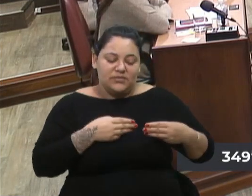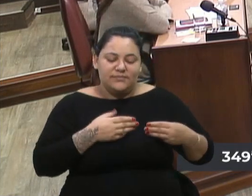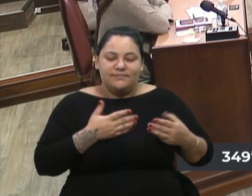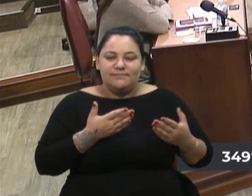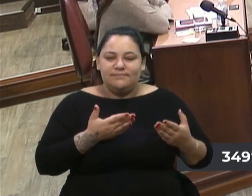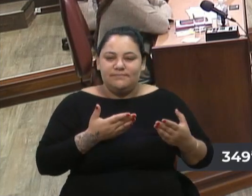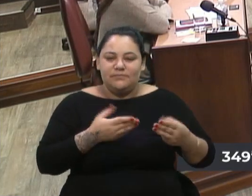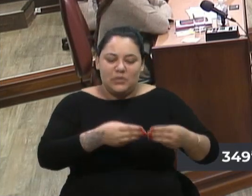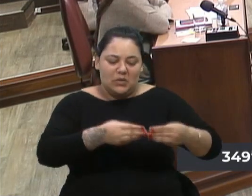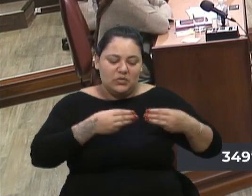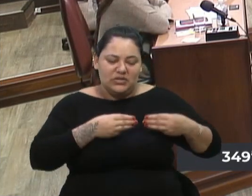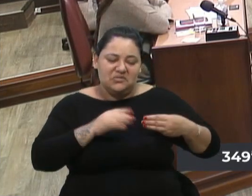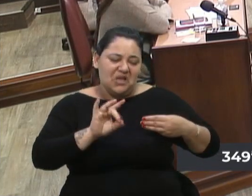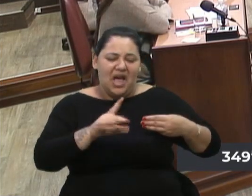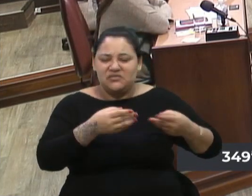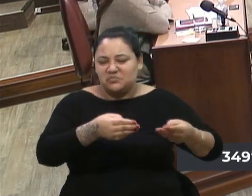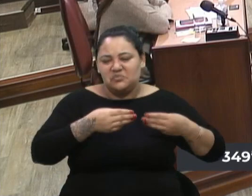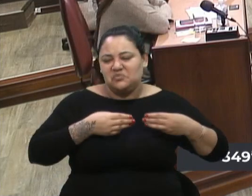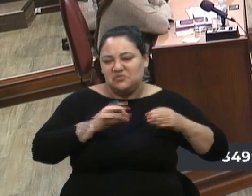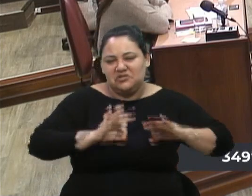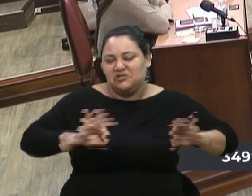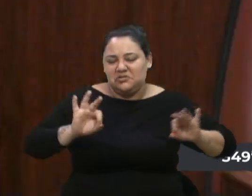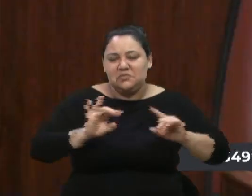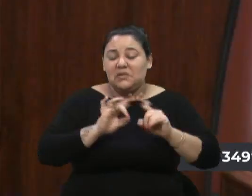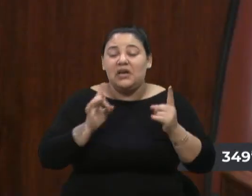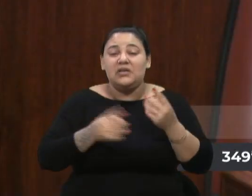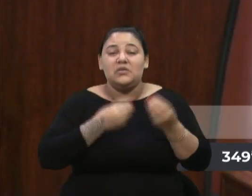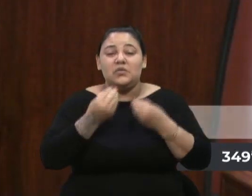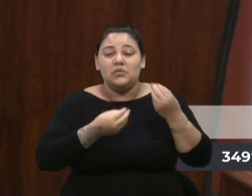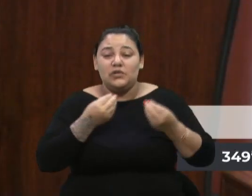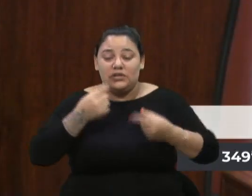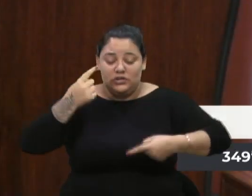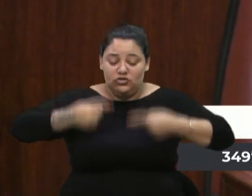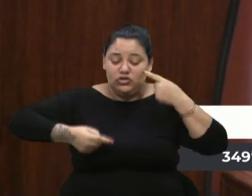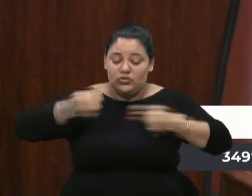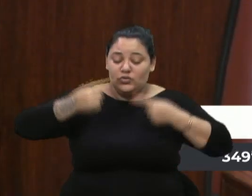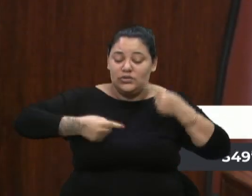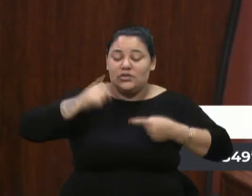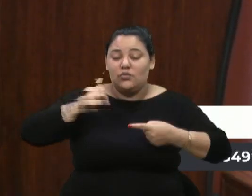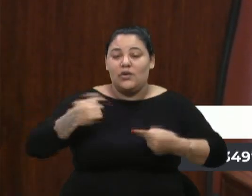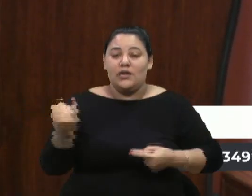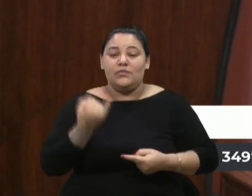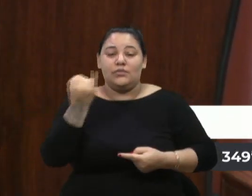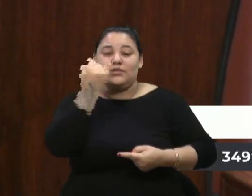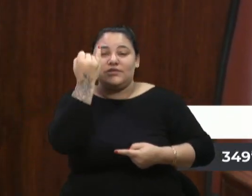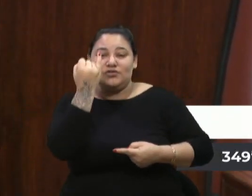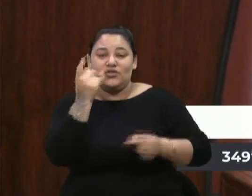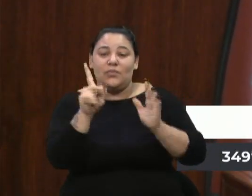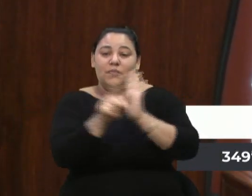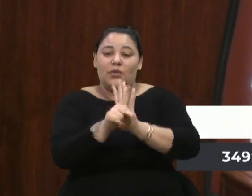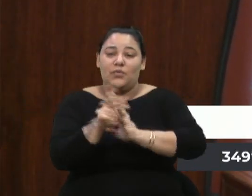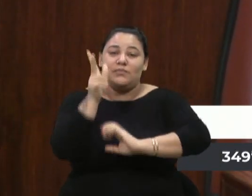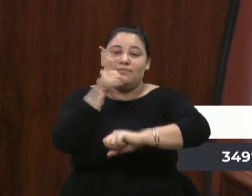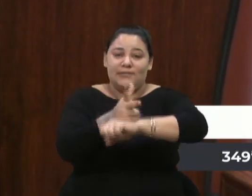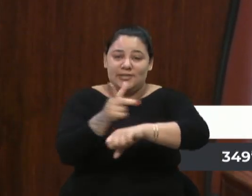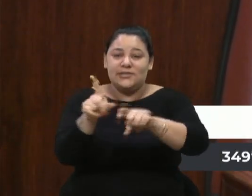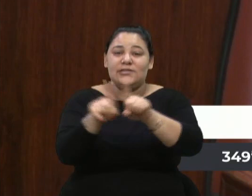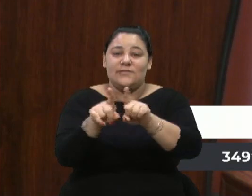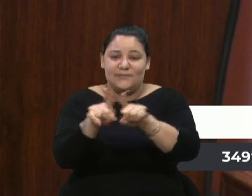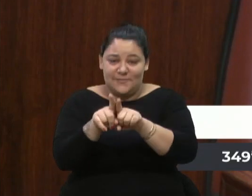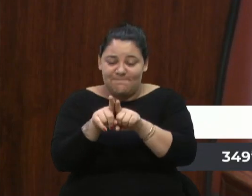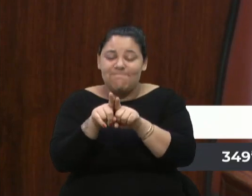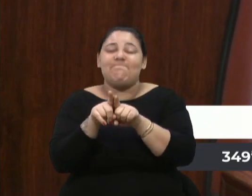quanto, uma moção apenas, né? Mas o quanto este debate é importante, a própria imprensa levando